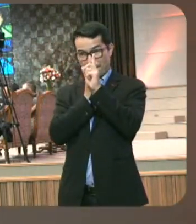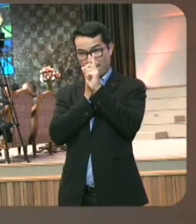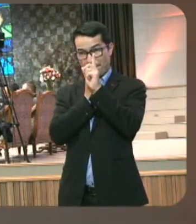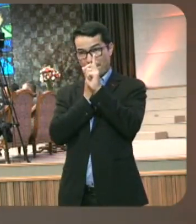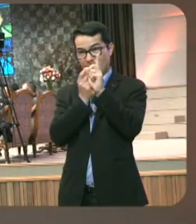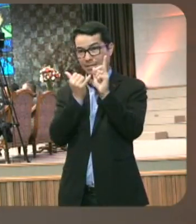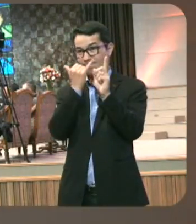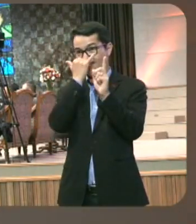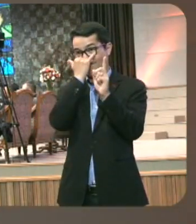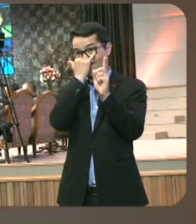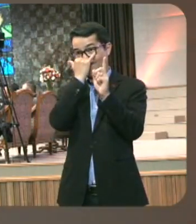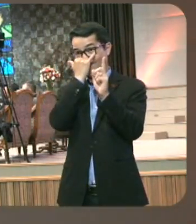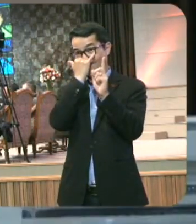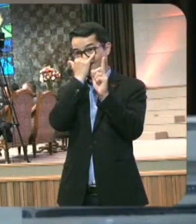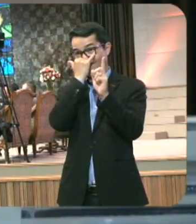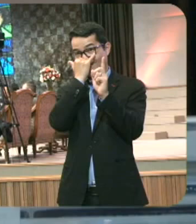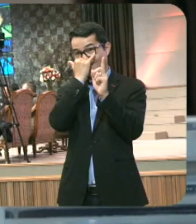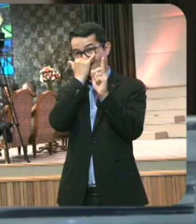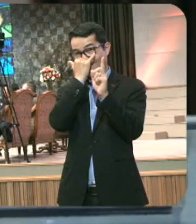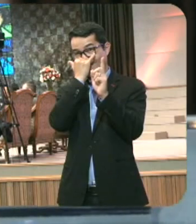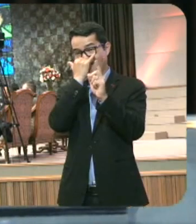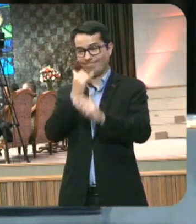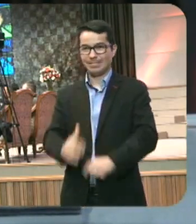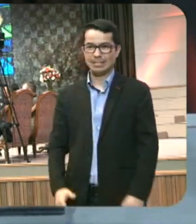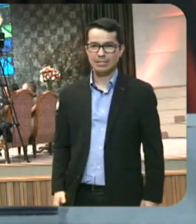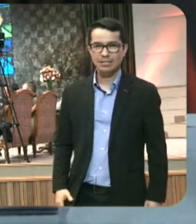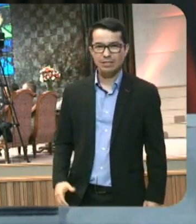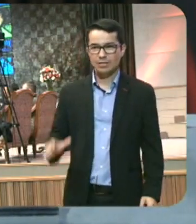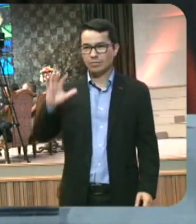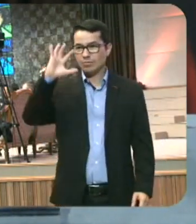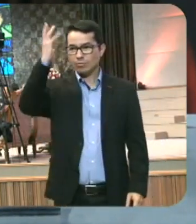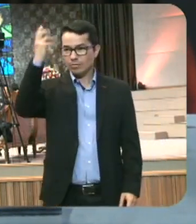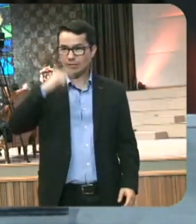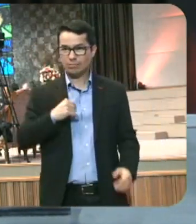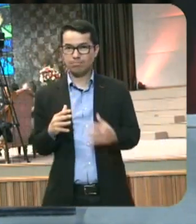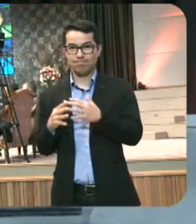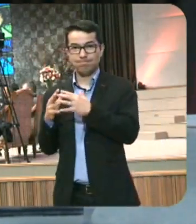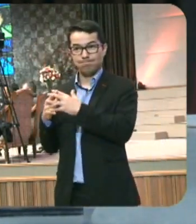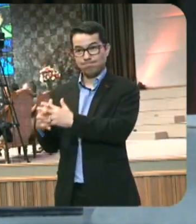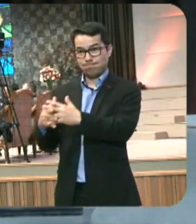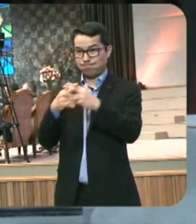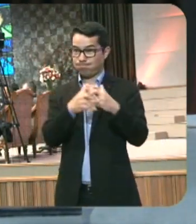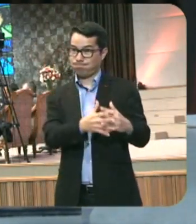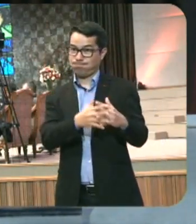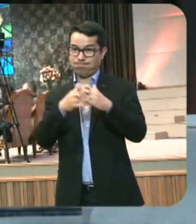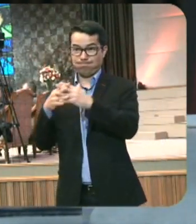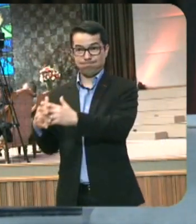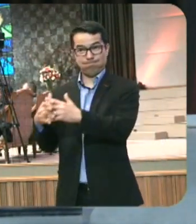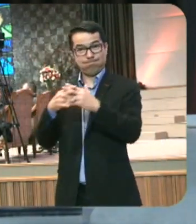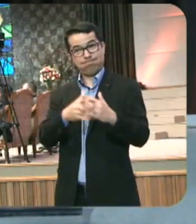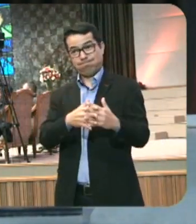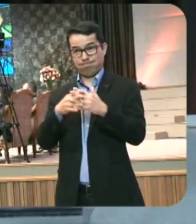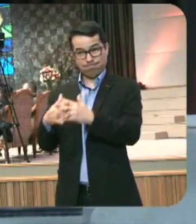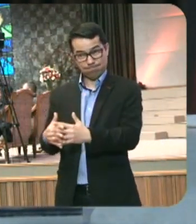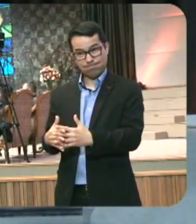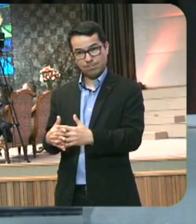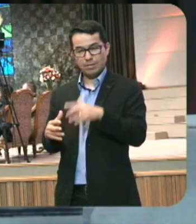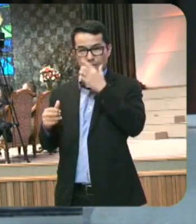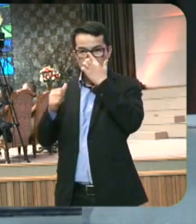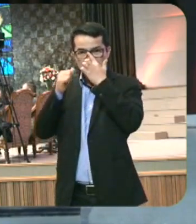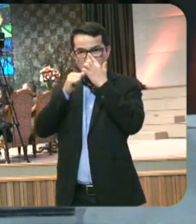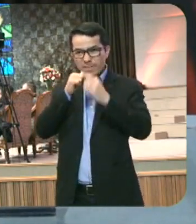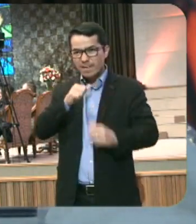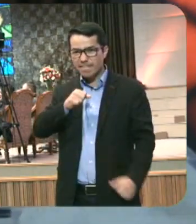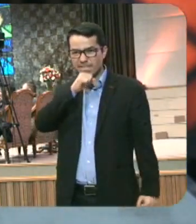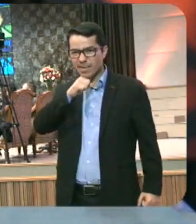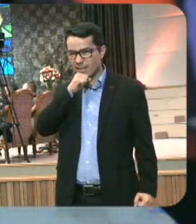E aquilo foi uma confusão. E aquela senhora muito brava, mas muito brava, disse para